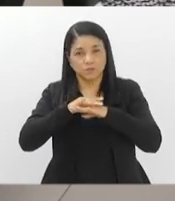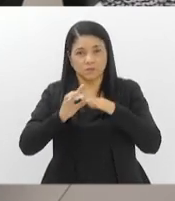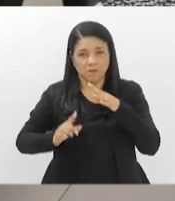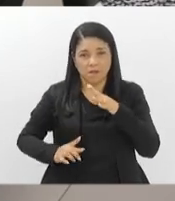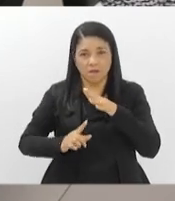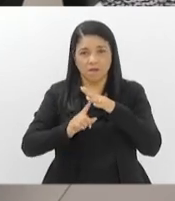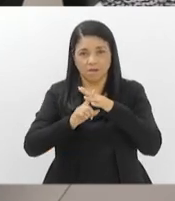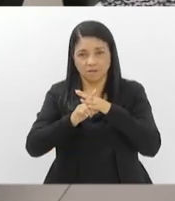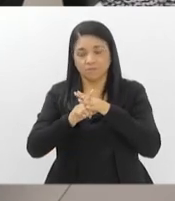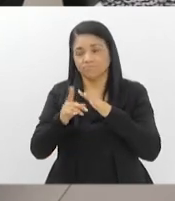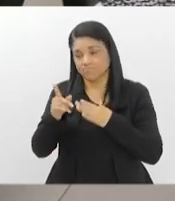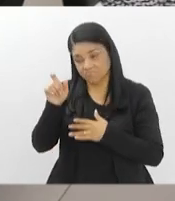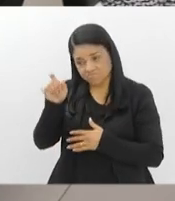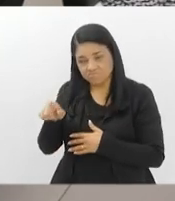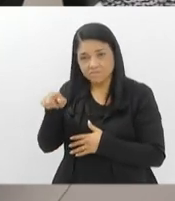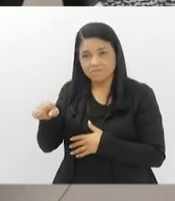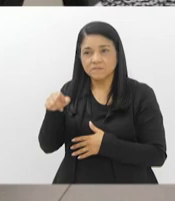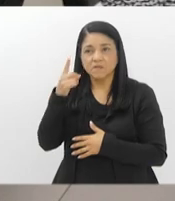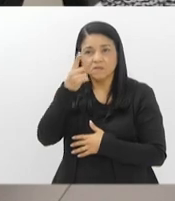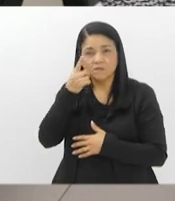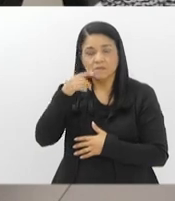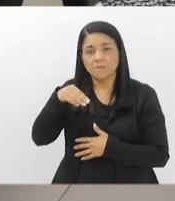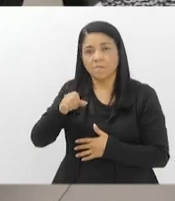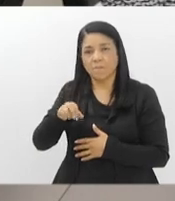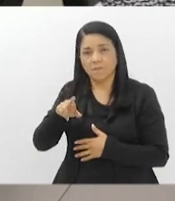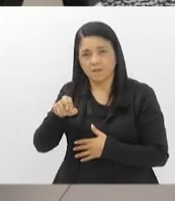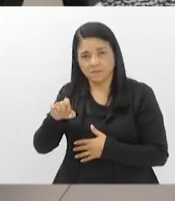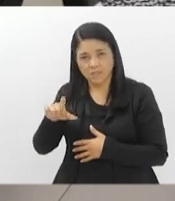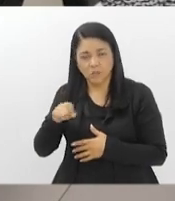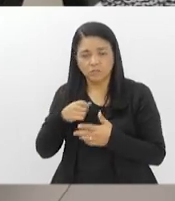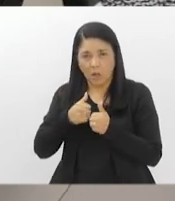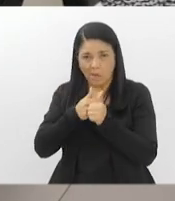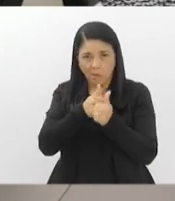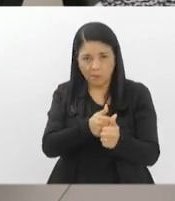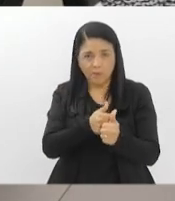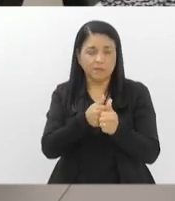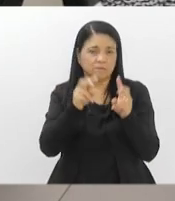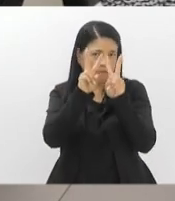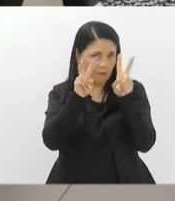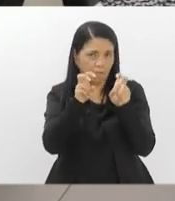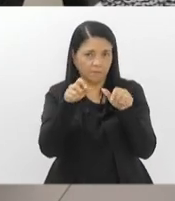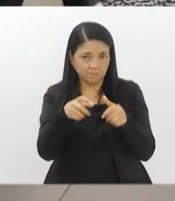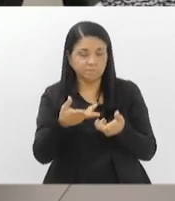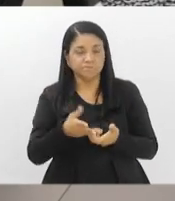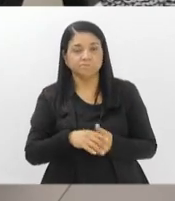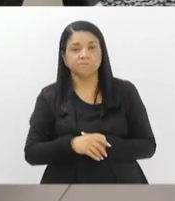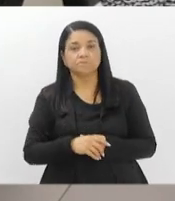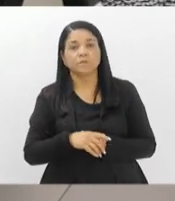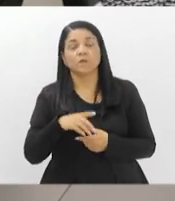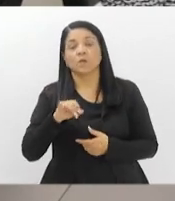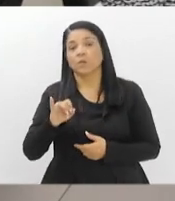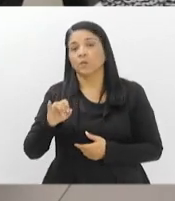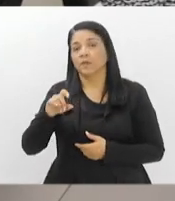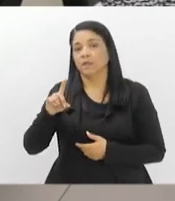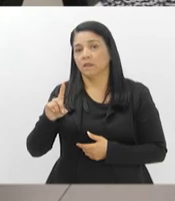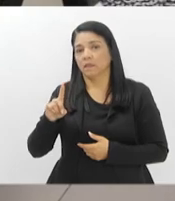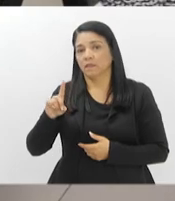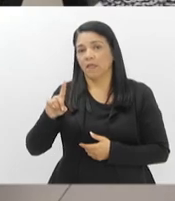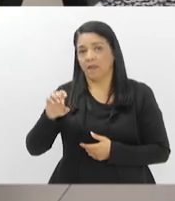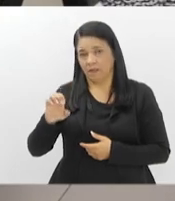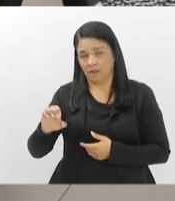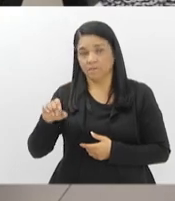Marcelo aqui que nos acompanha muito sobre esse assunto vê isso também o idec que é o Instituto de defesa